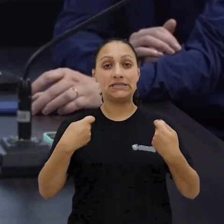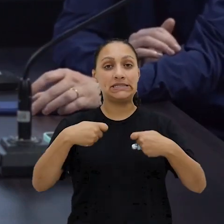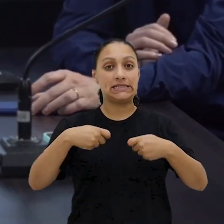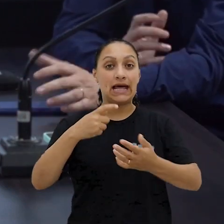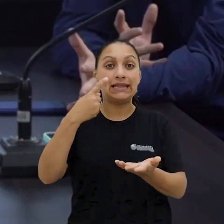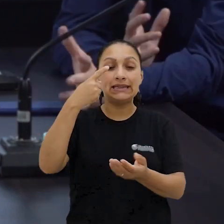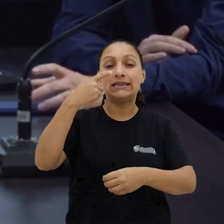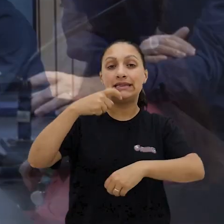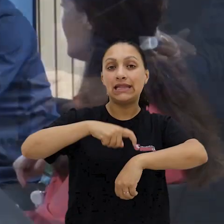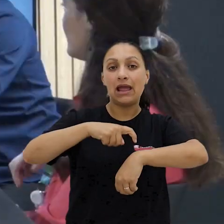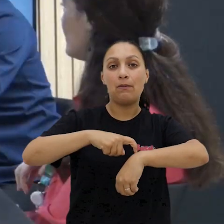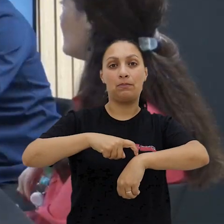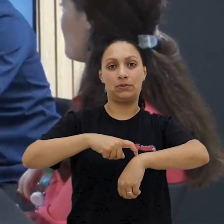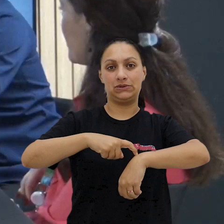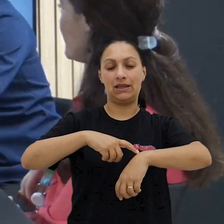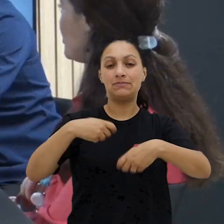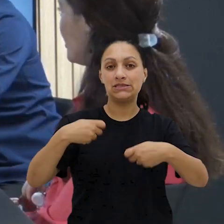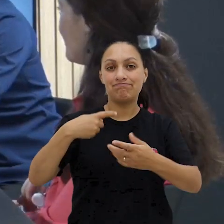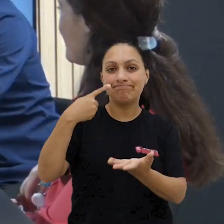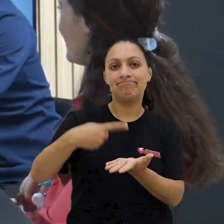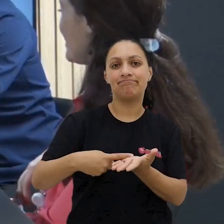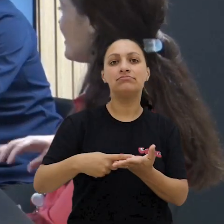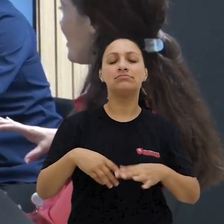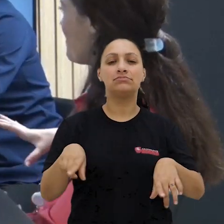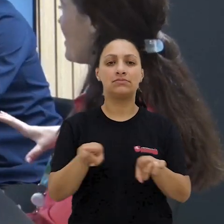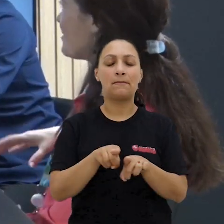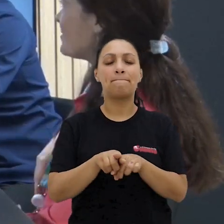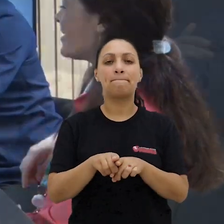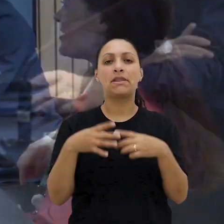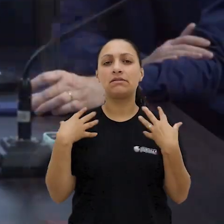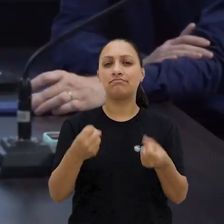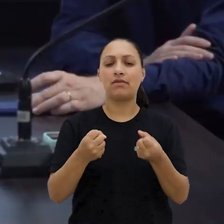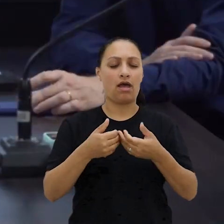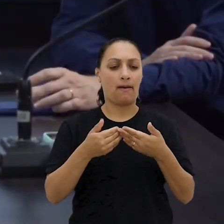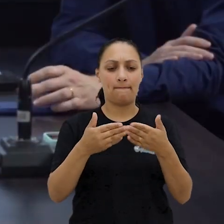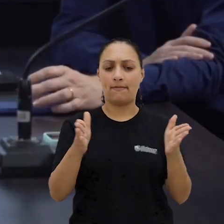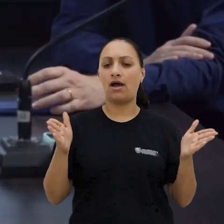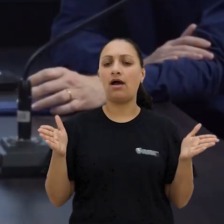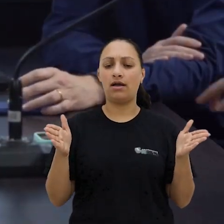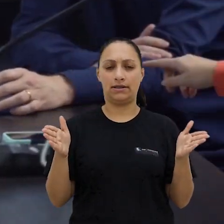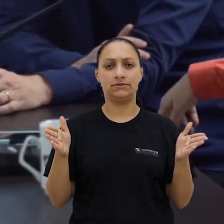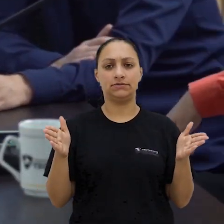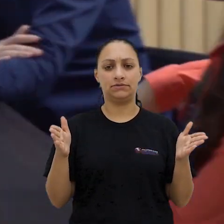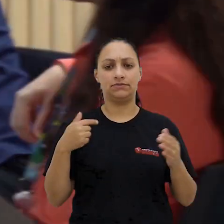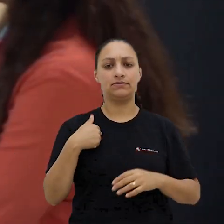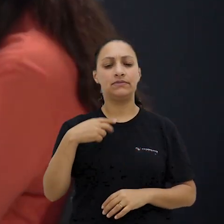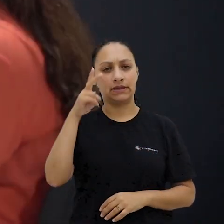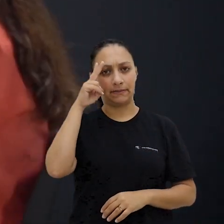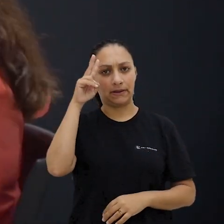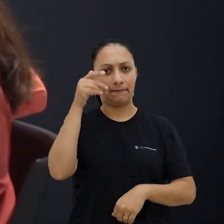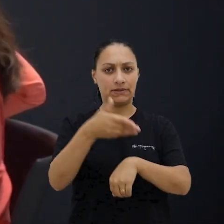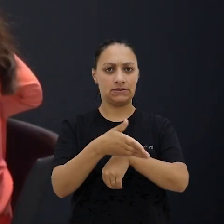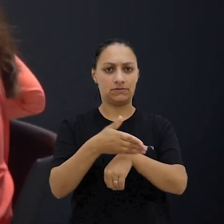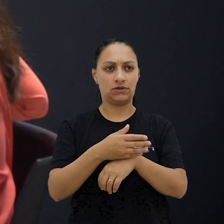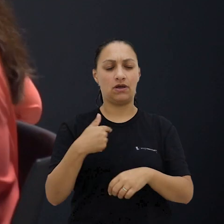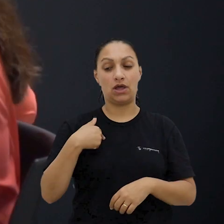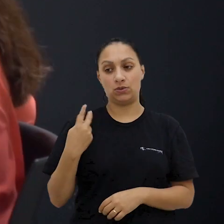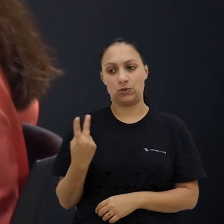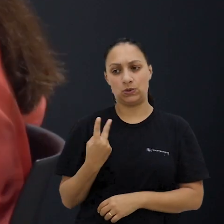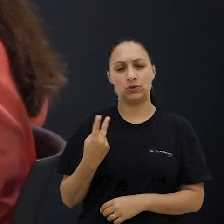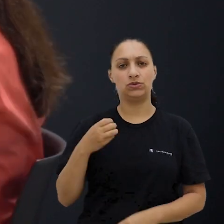tempo, né? Precisa-se de tempo para isso. E se permitir também, né, estar aberto, né? Eu vou lembrar, a gente participou agora, eu e o